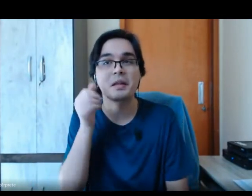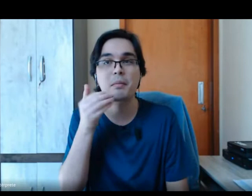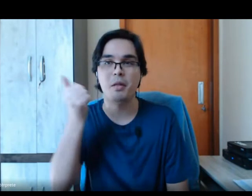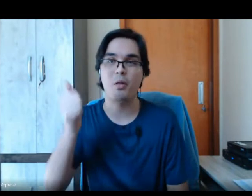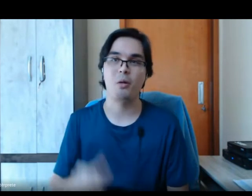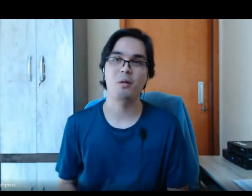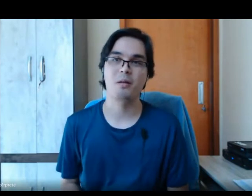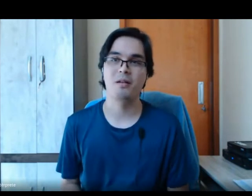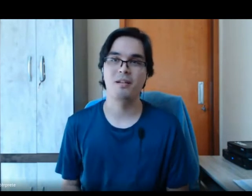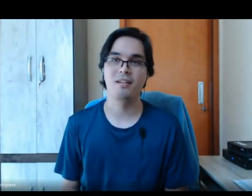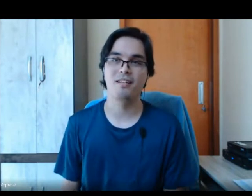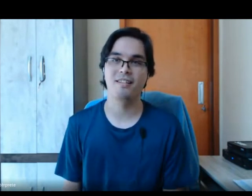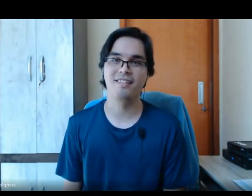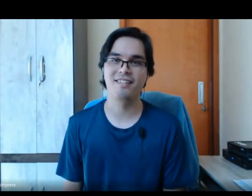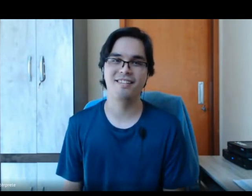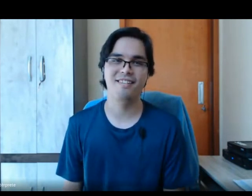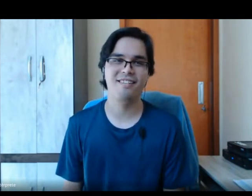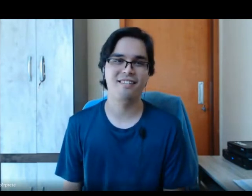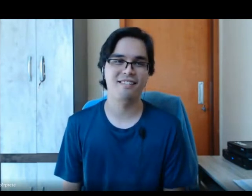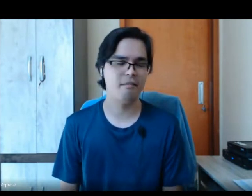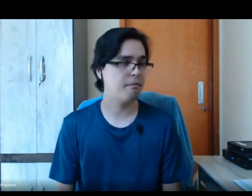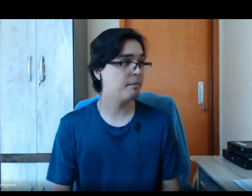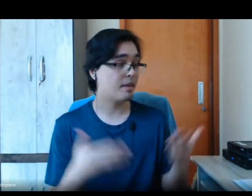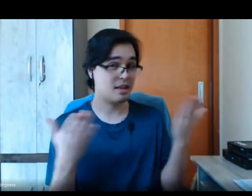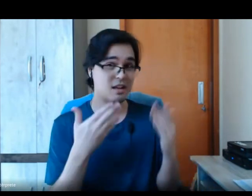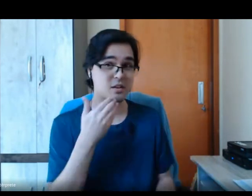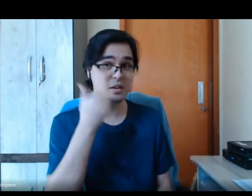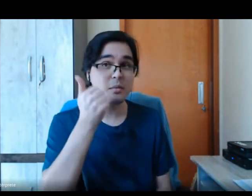tirar algumas dúvidas com relação ao Moodle também,